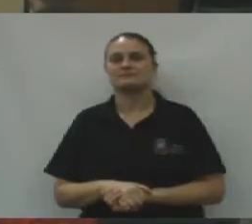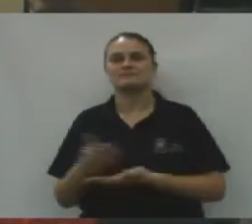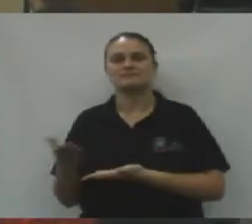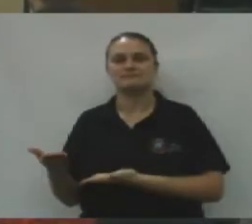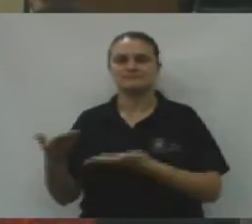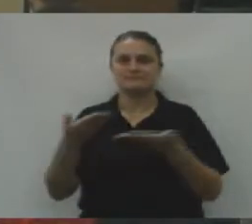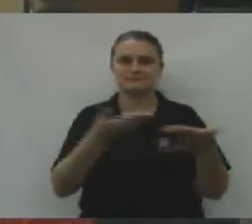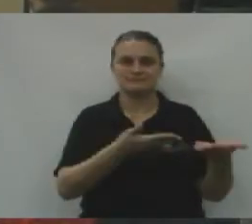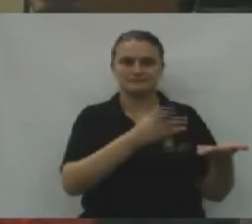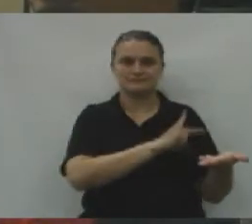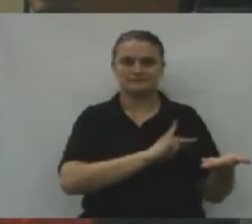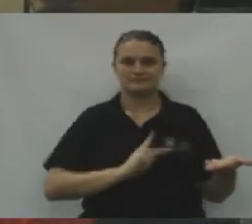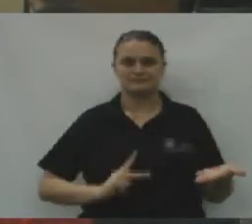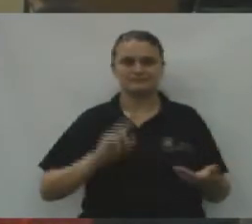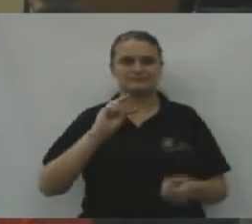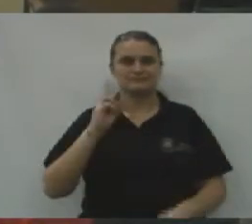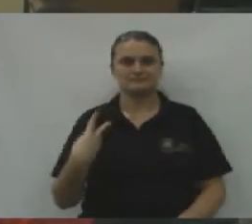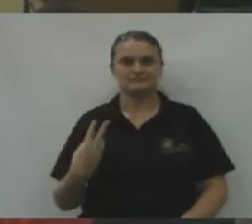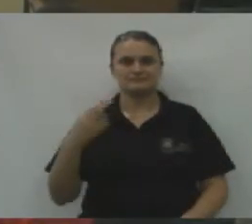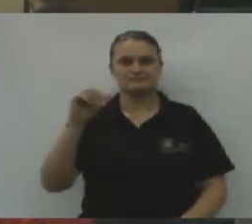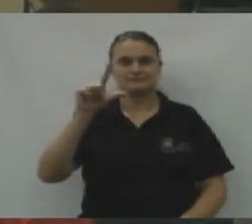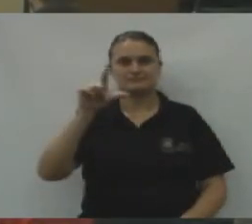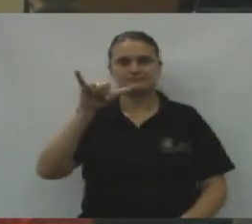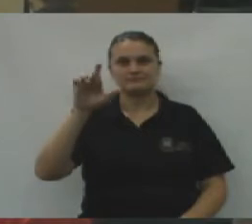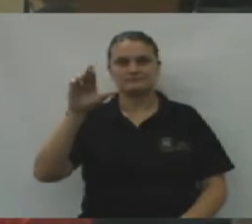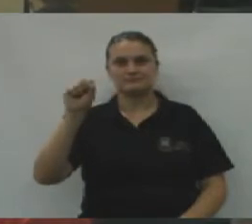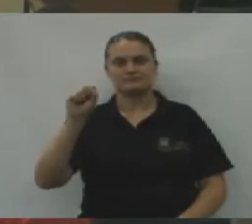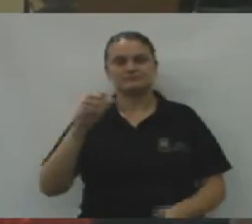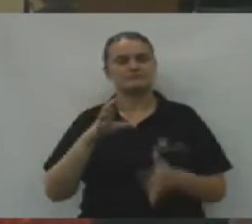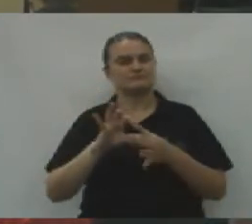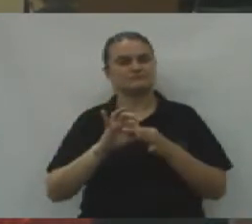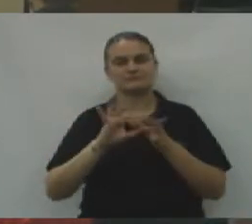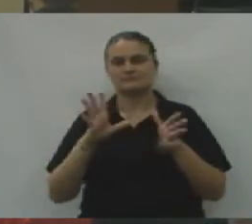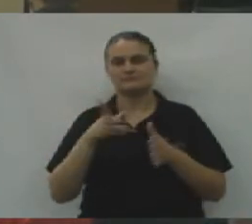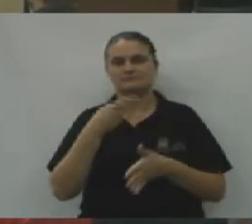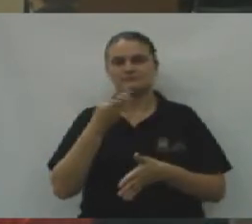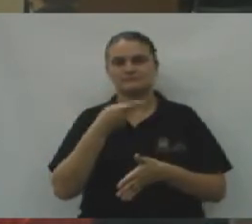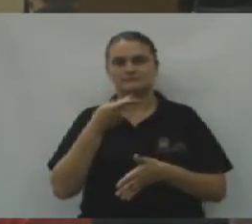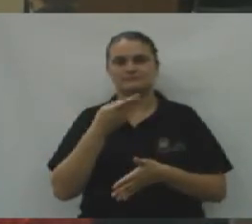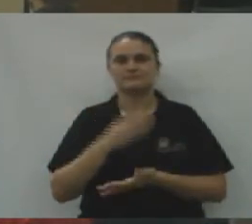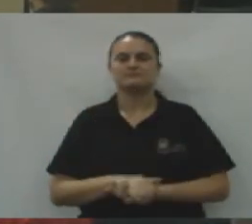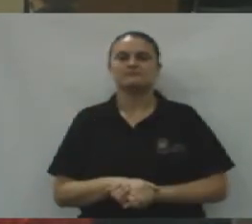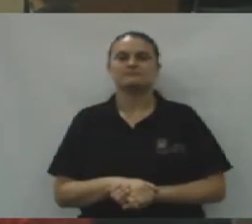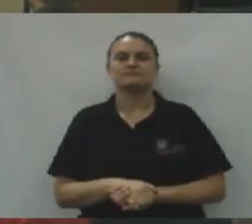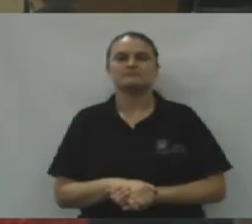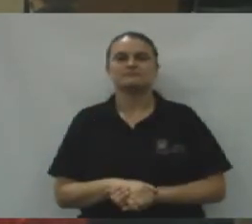Devolvo a presidência para o vereador Almires Bugai Filho. E a palavra continua livre.